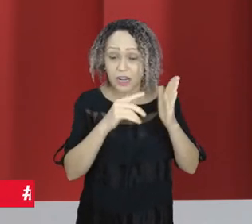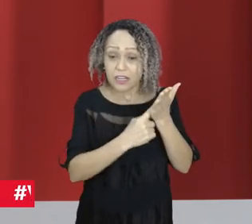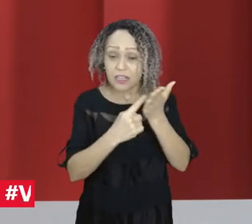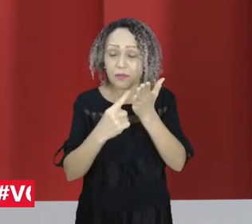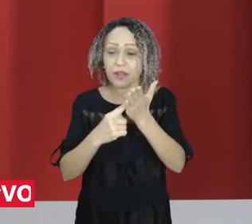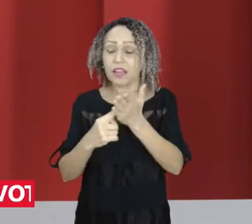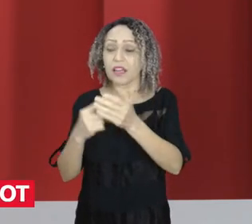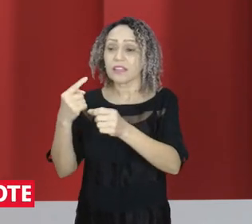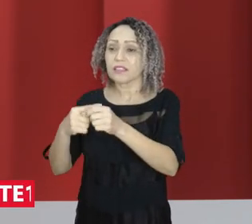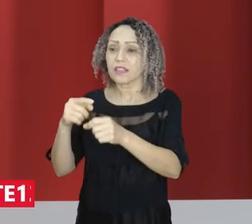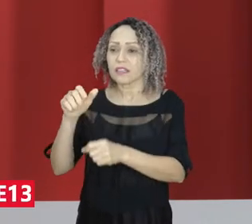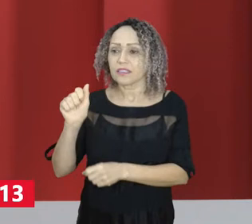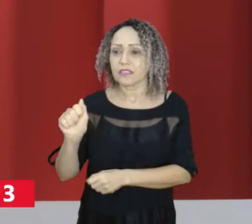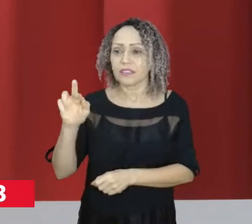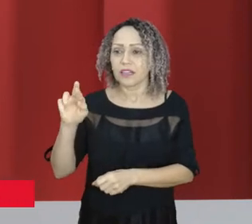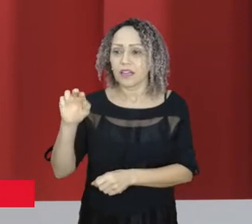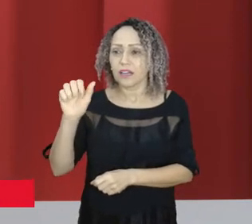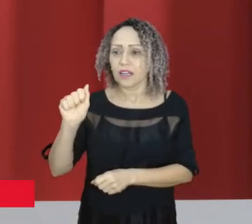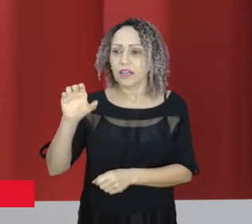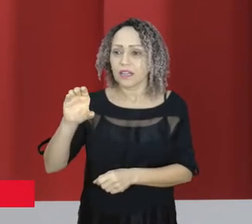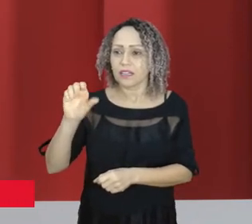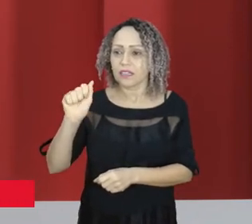Caravana do 13, saída às